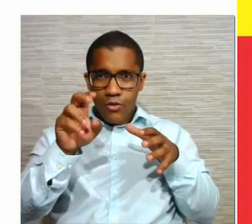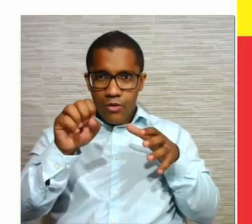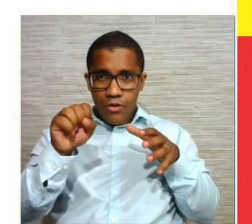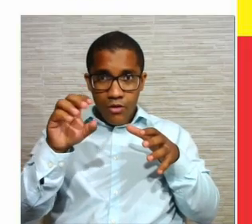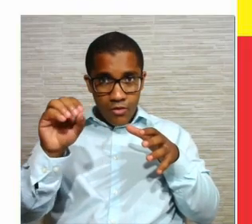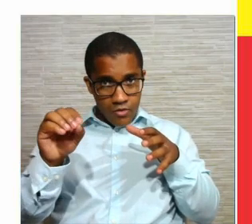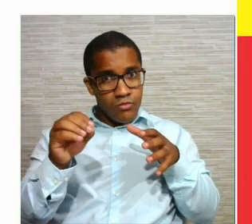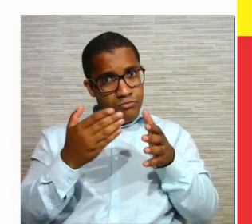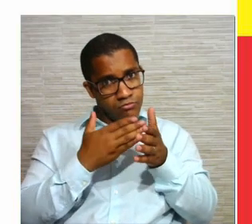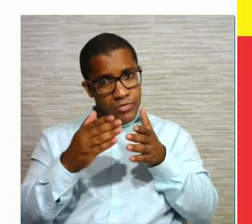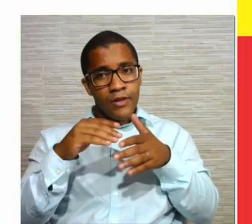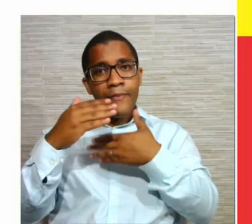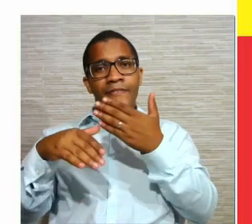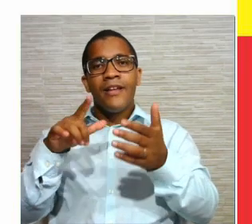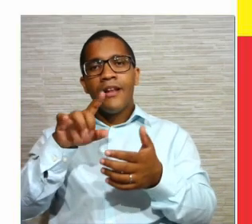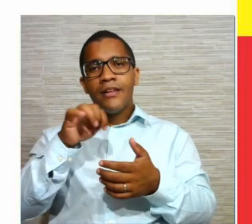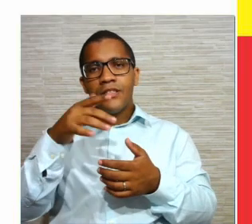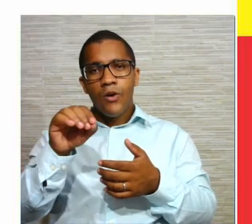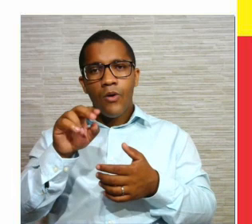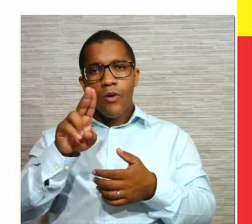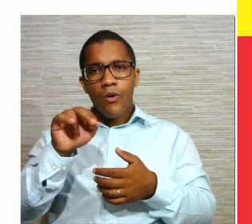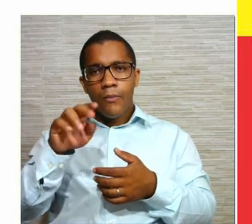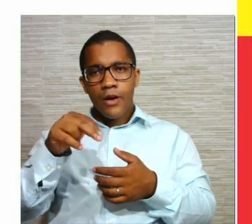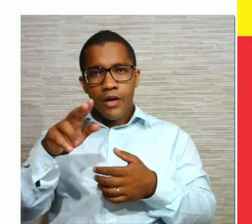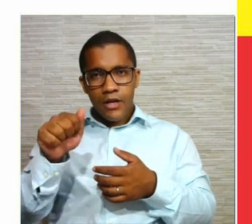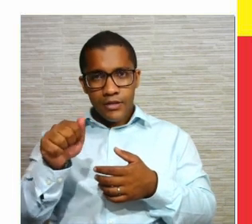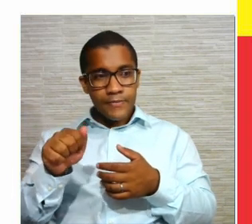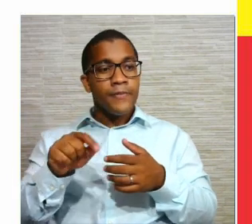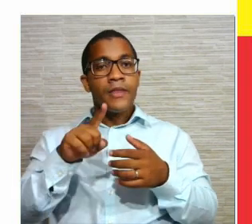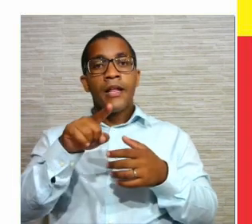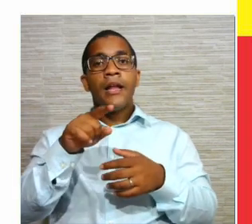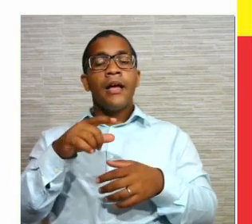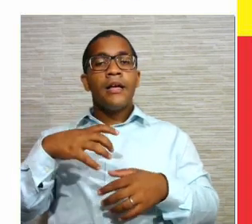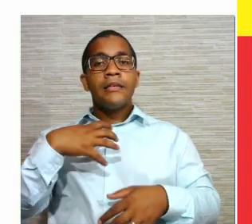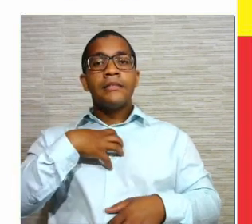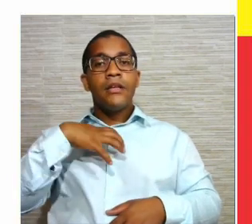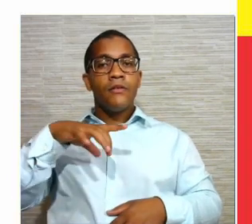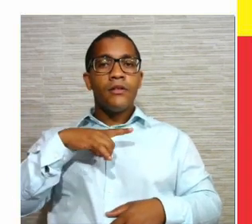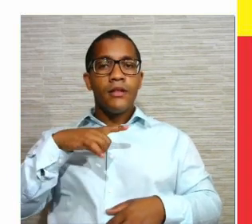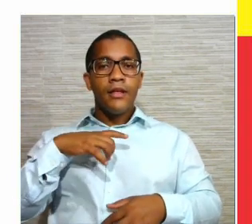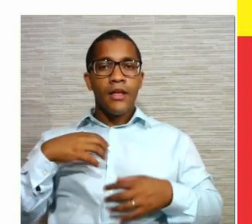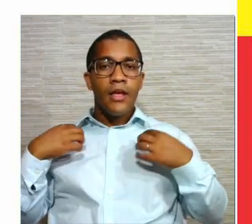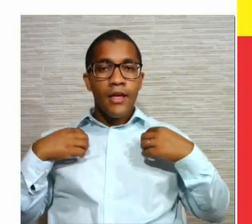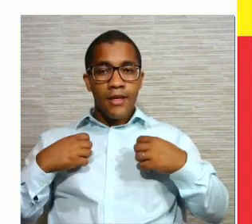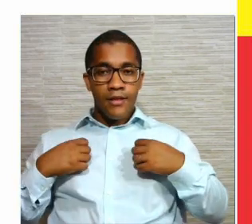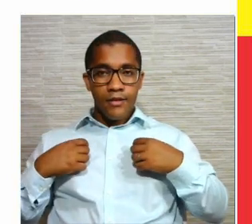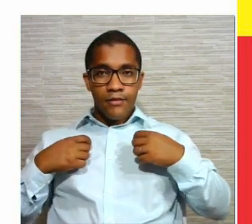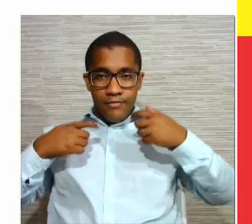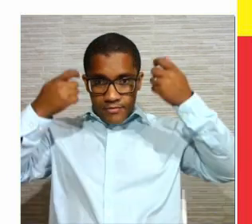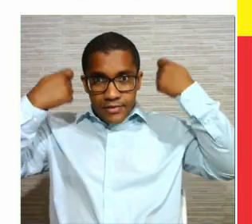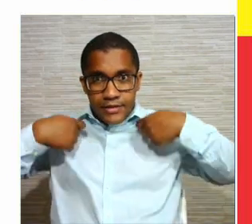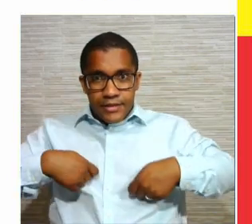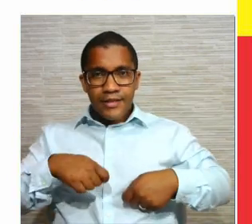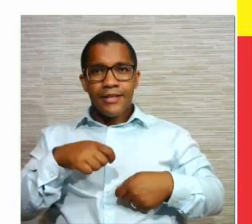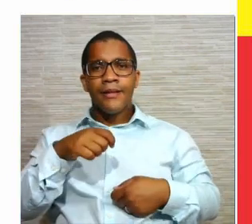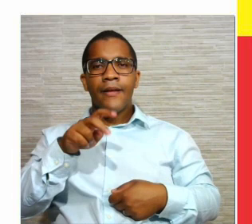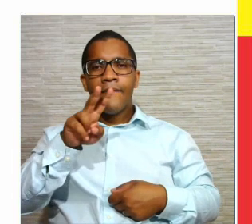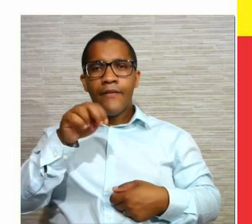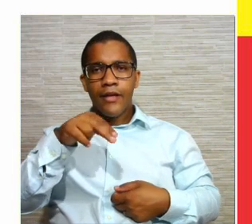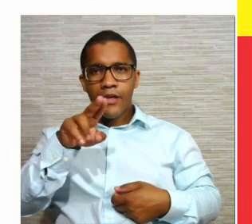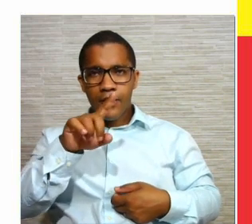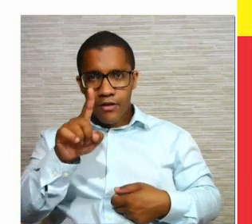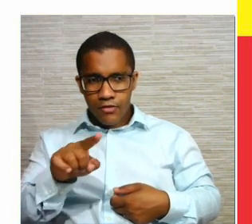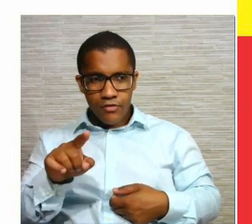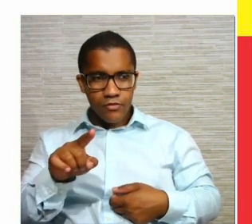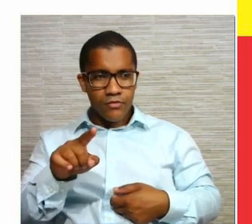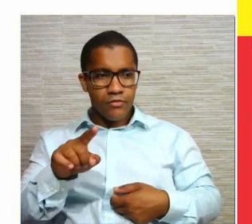carreira, né? Em Salvador tinha Camisa de Vênus, né, que foi liderado por Marcelo Nova, e Raul Seixas também, ele tem uma participação